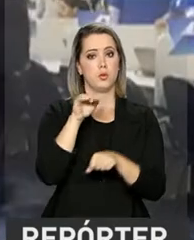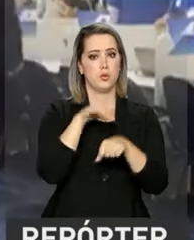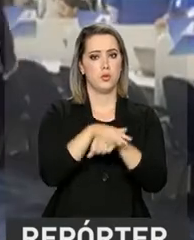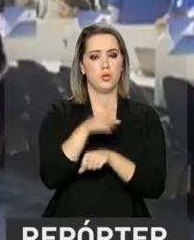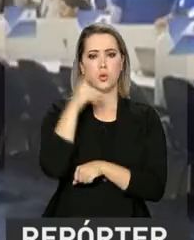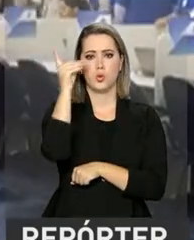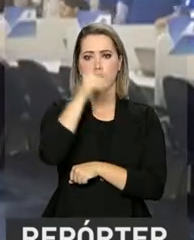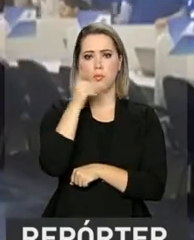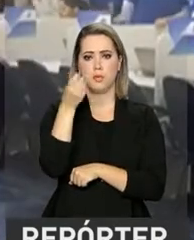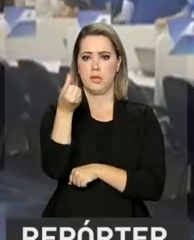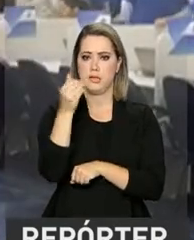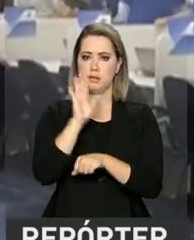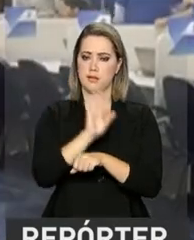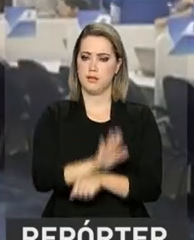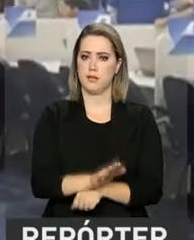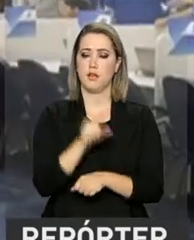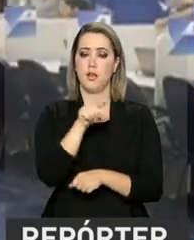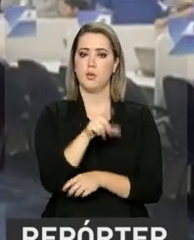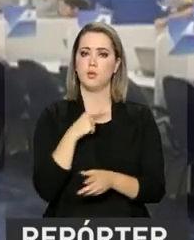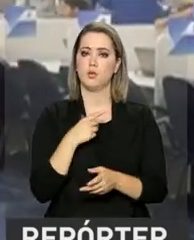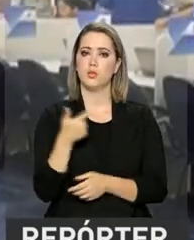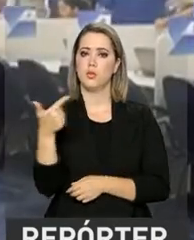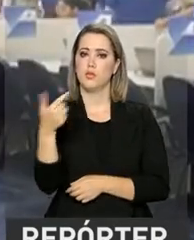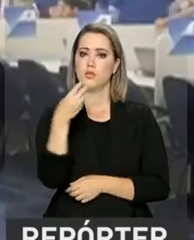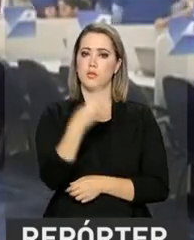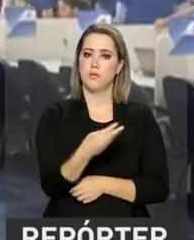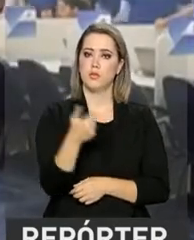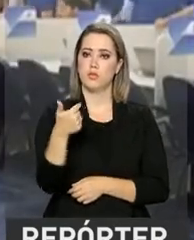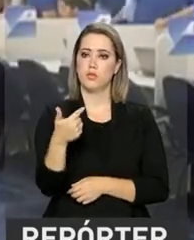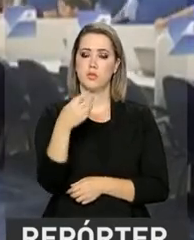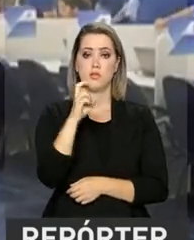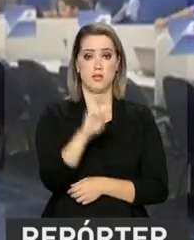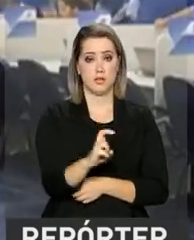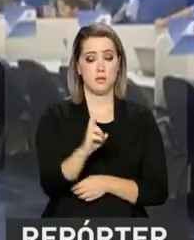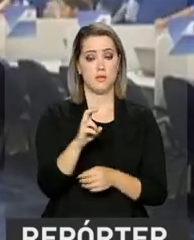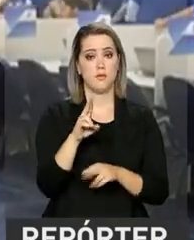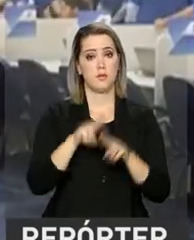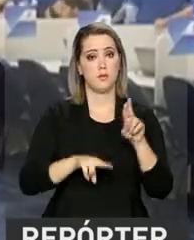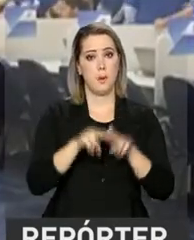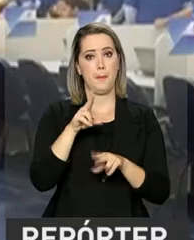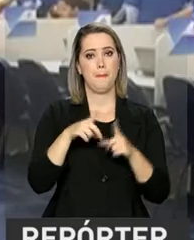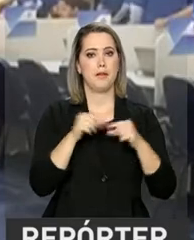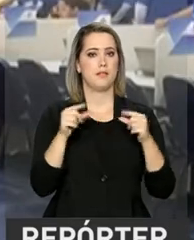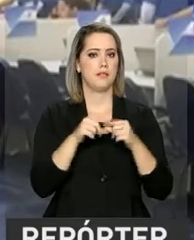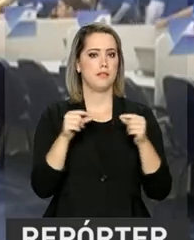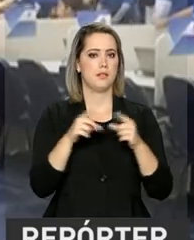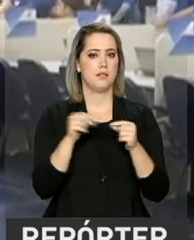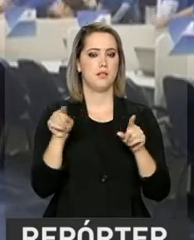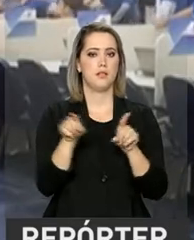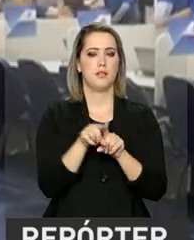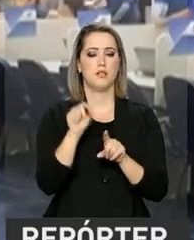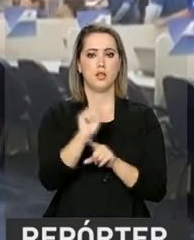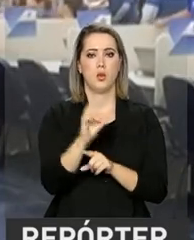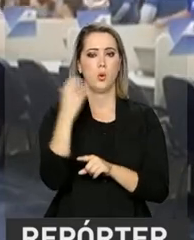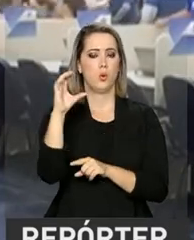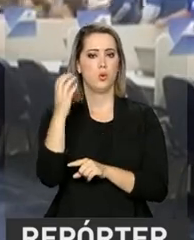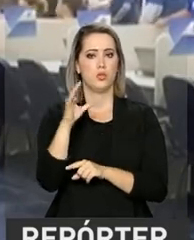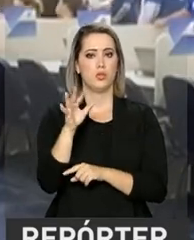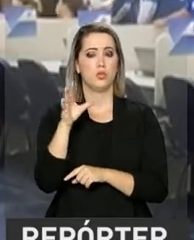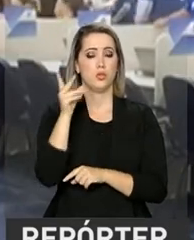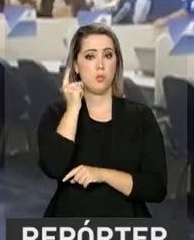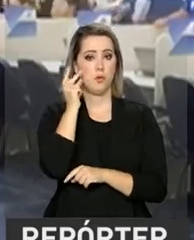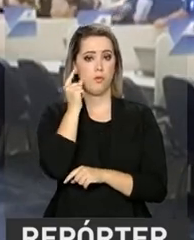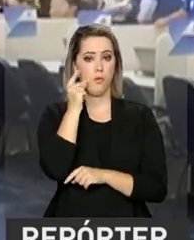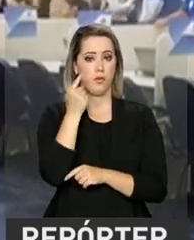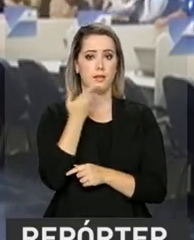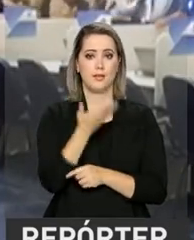domingo até às seis da tarde e entre os dias 23 e 25 de junho será a vez de brasília curitiba e fortaleza receberem o